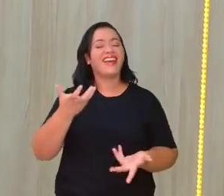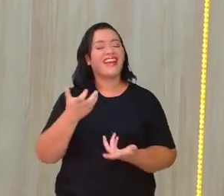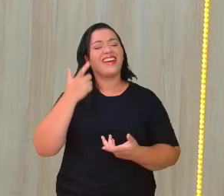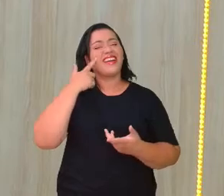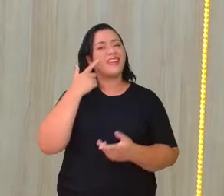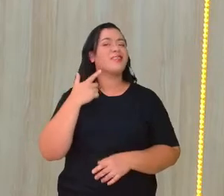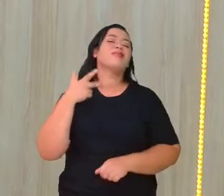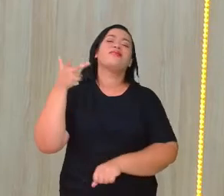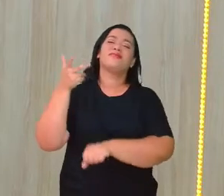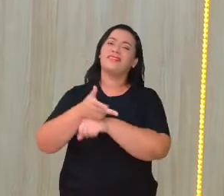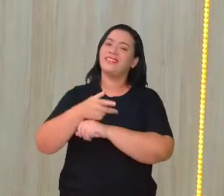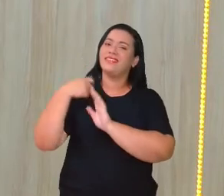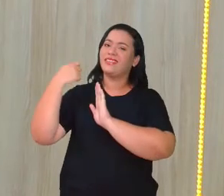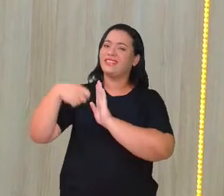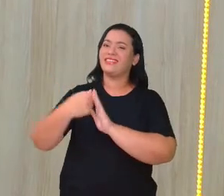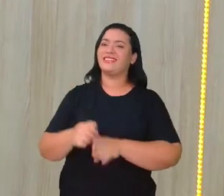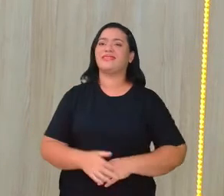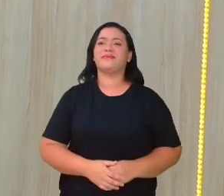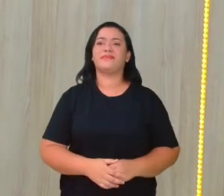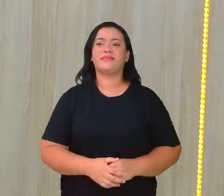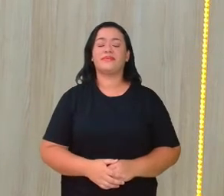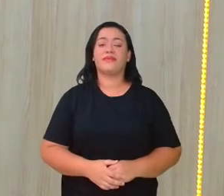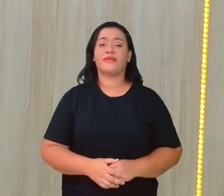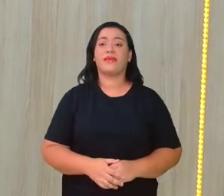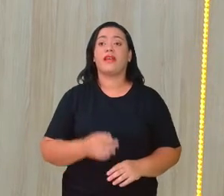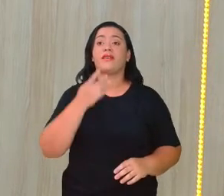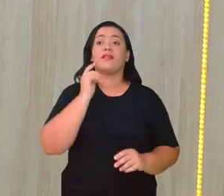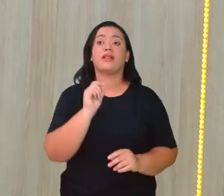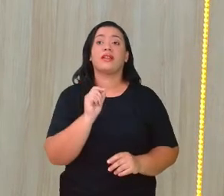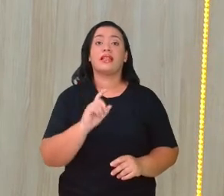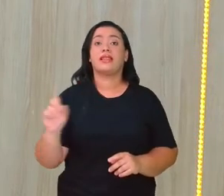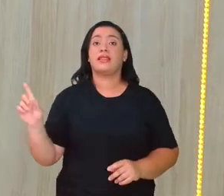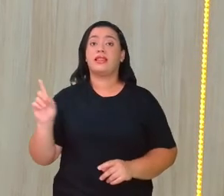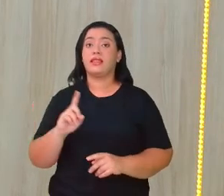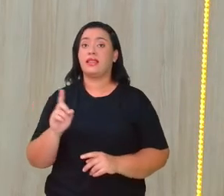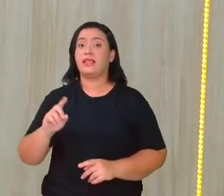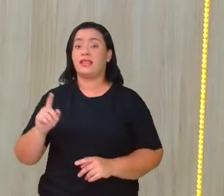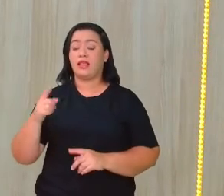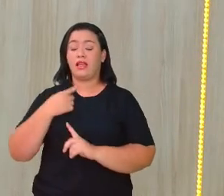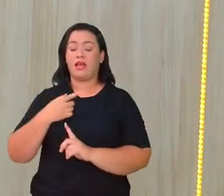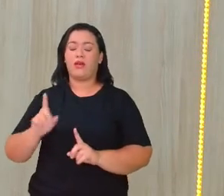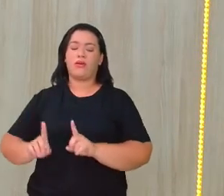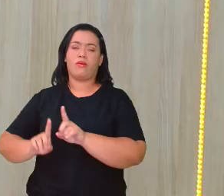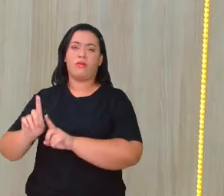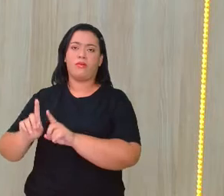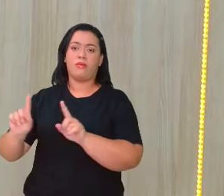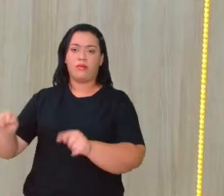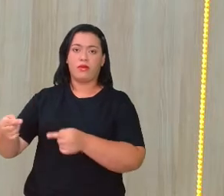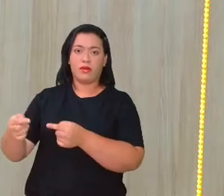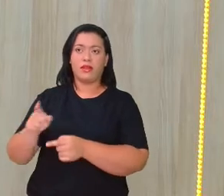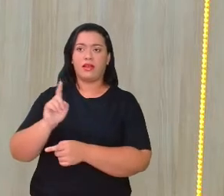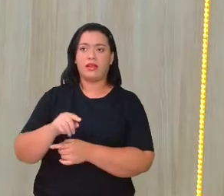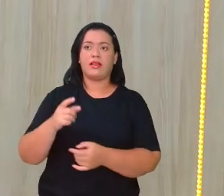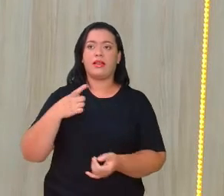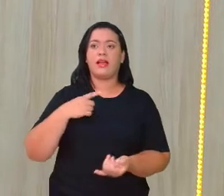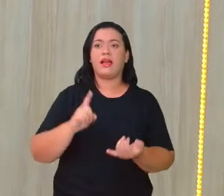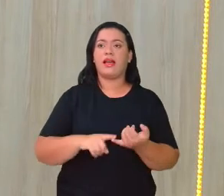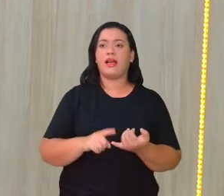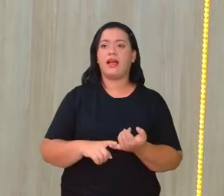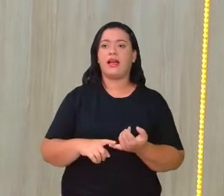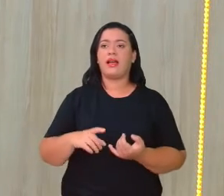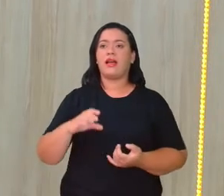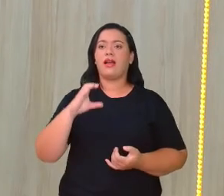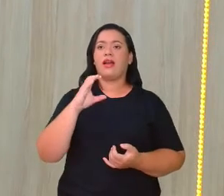vídeos. Quando a gente fala das não competitivas, nós temos aí a ginástica de contorcionismo, a cerebral,